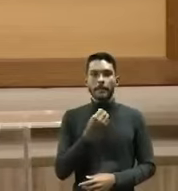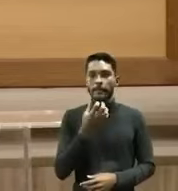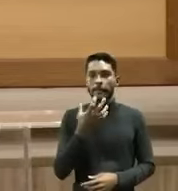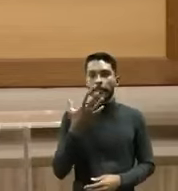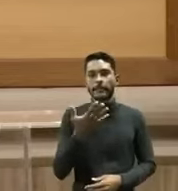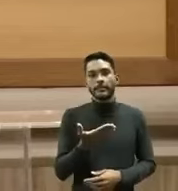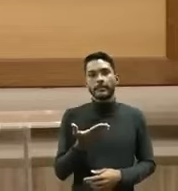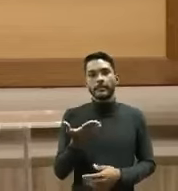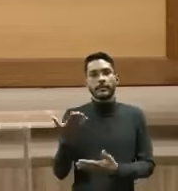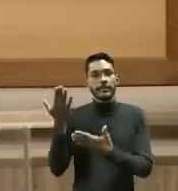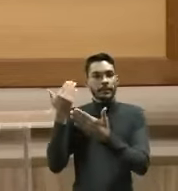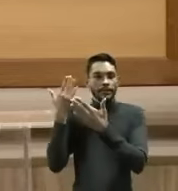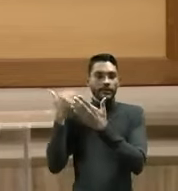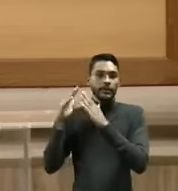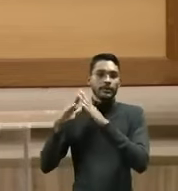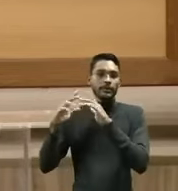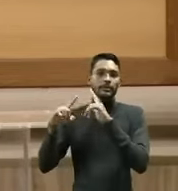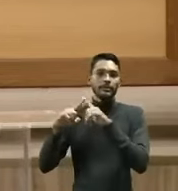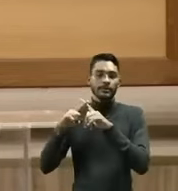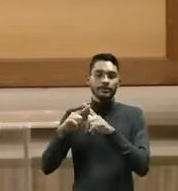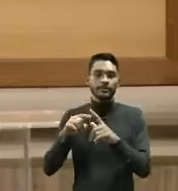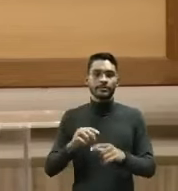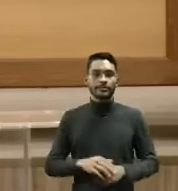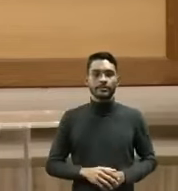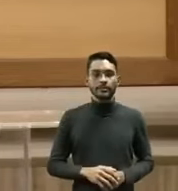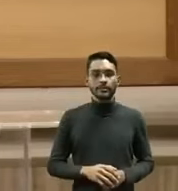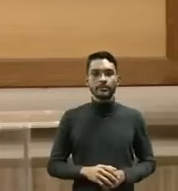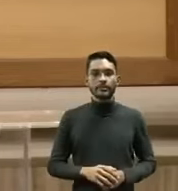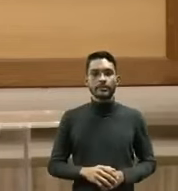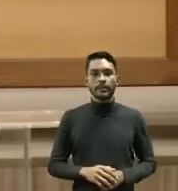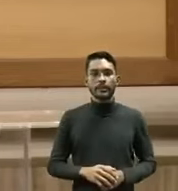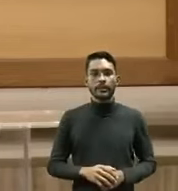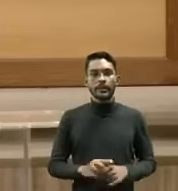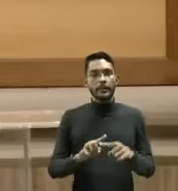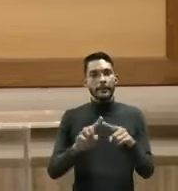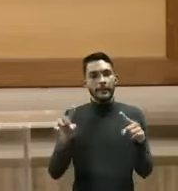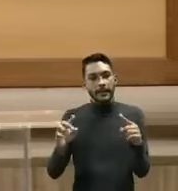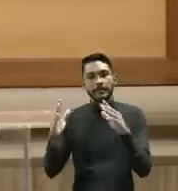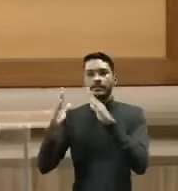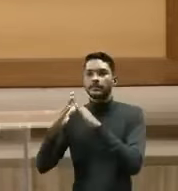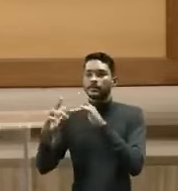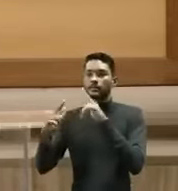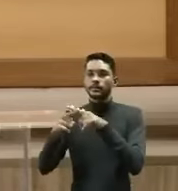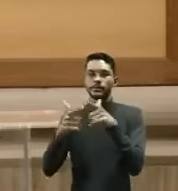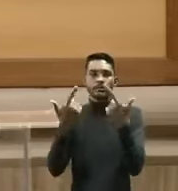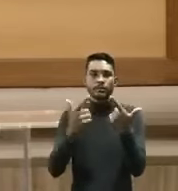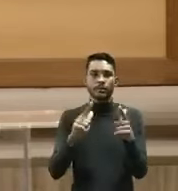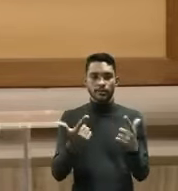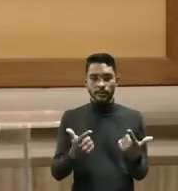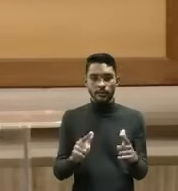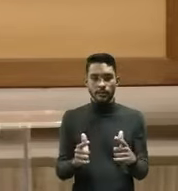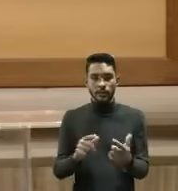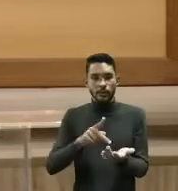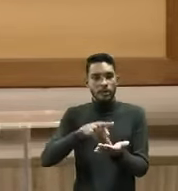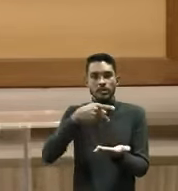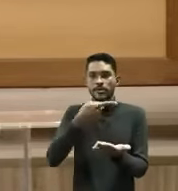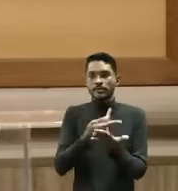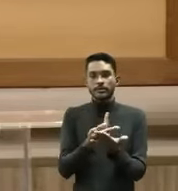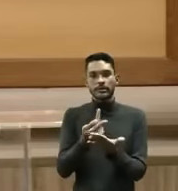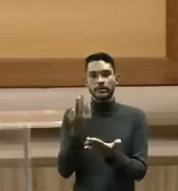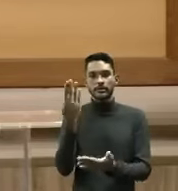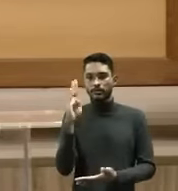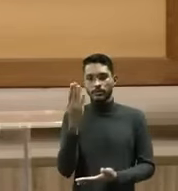Odisseia ela não tem problema eh de doutrina de heresia ou de moralidade ela não